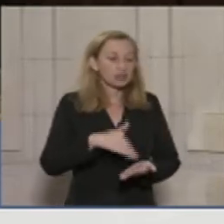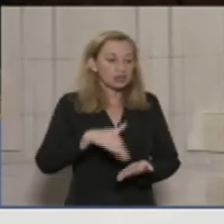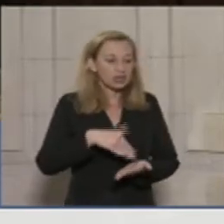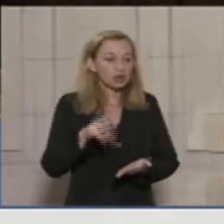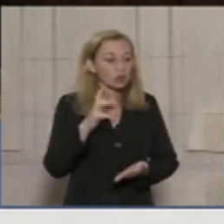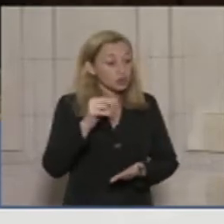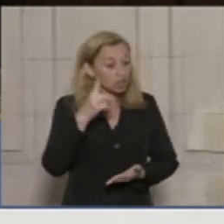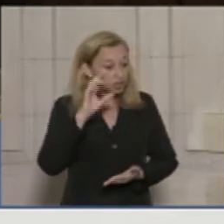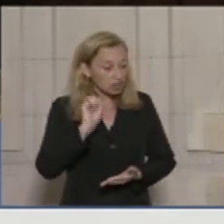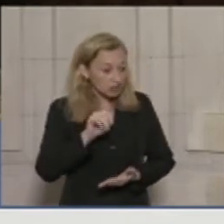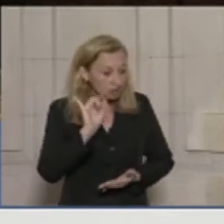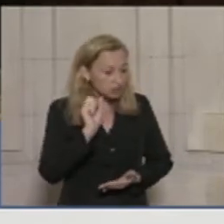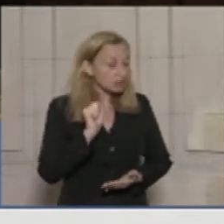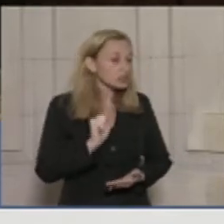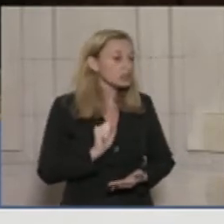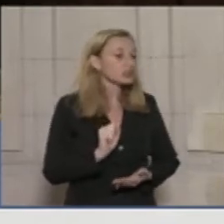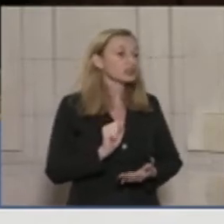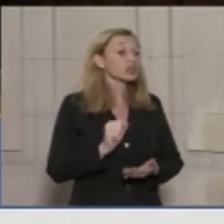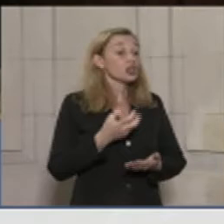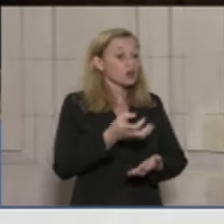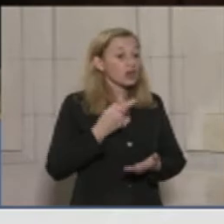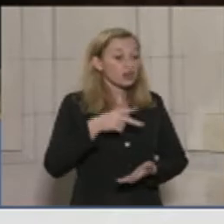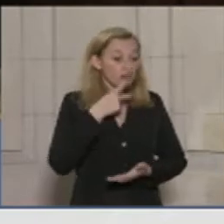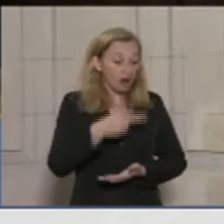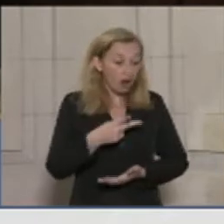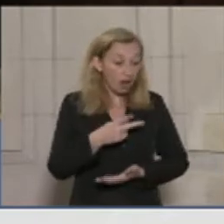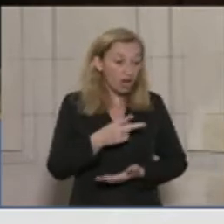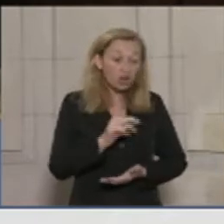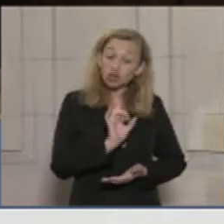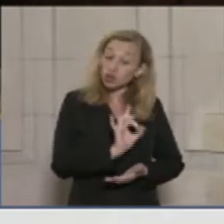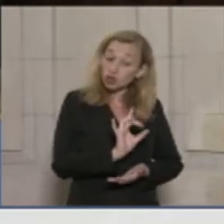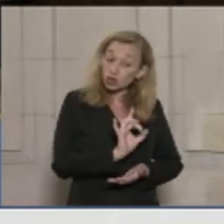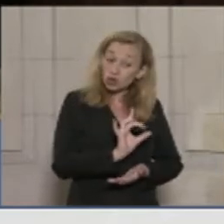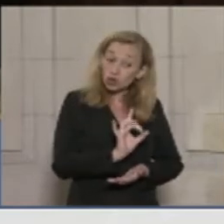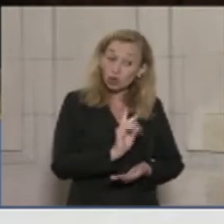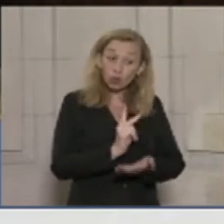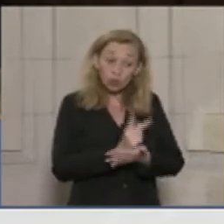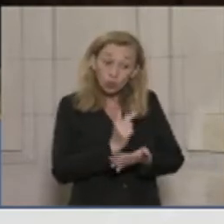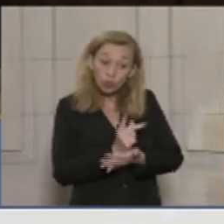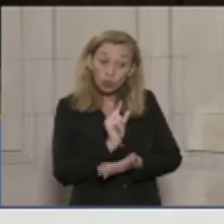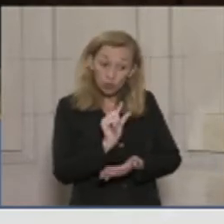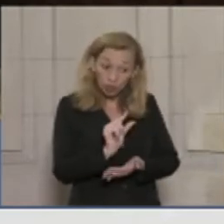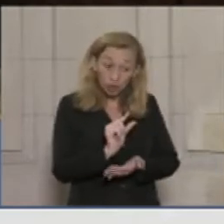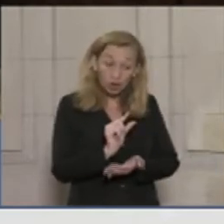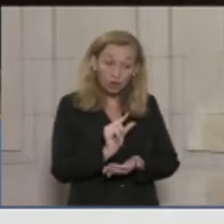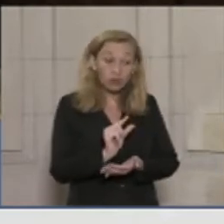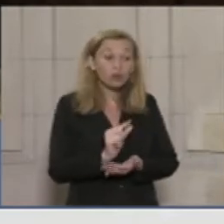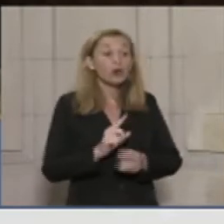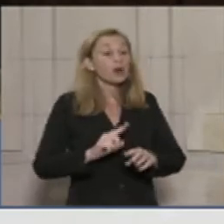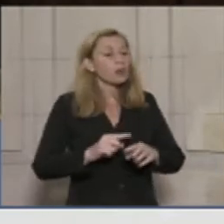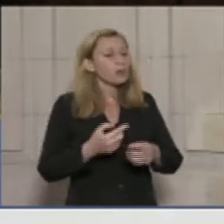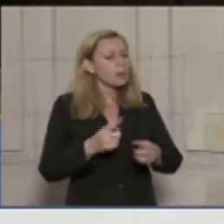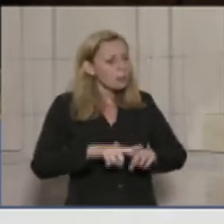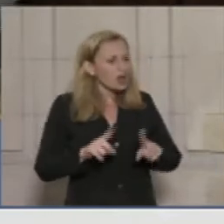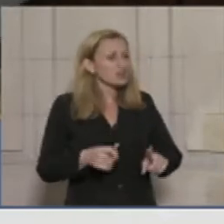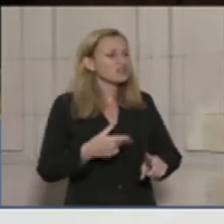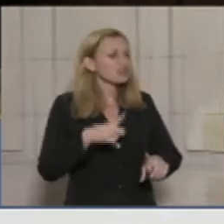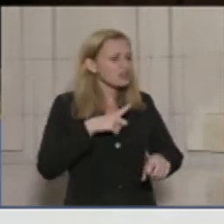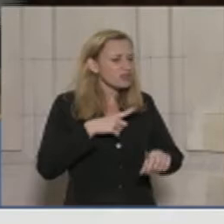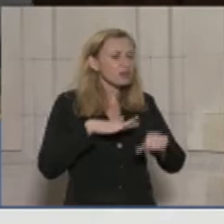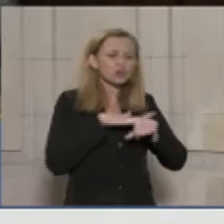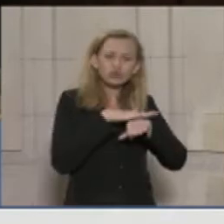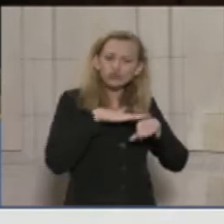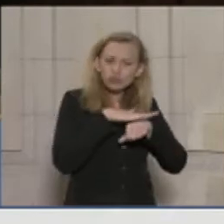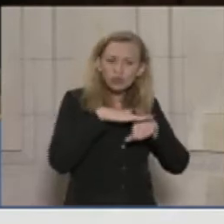então. Eu quero apostar que isso foi só um deslize, só um tropeção, mas vinha mantendo um diálogo republicano, um diálogo franco, um